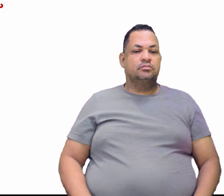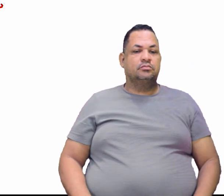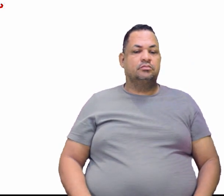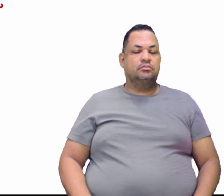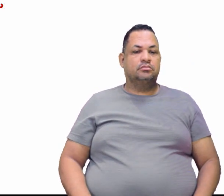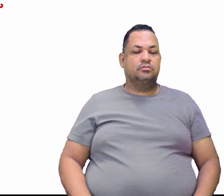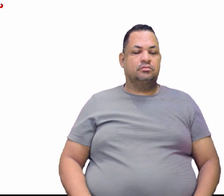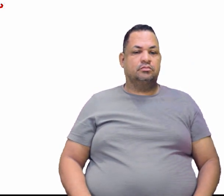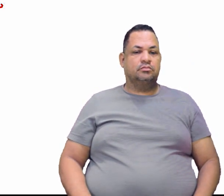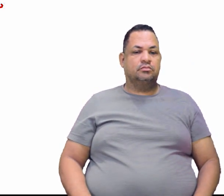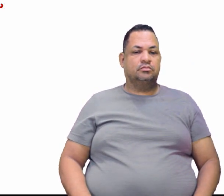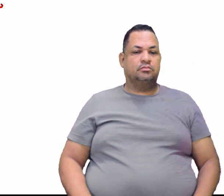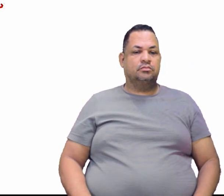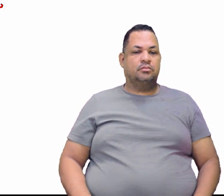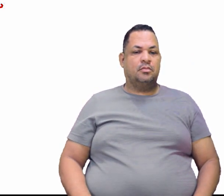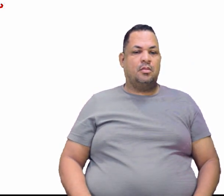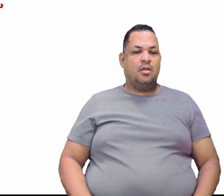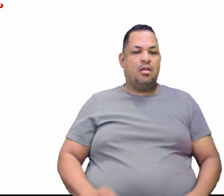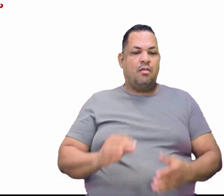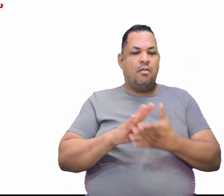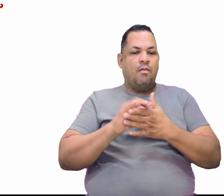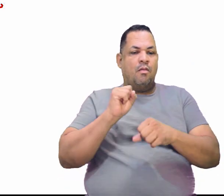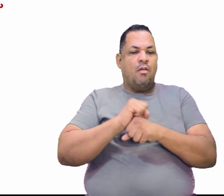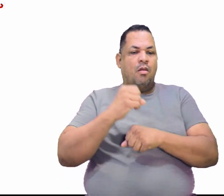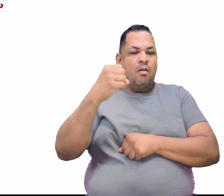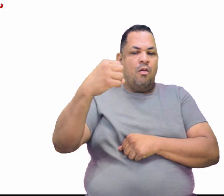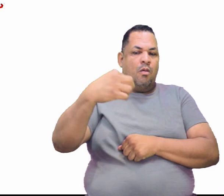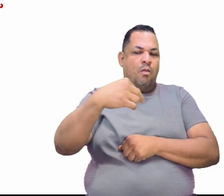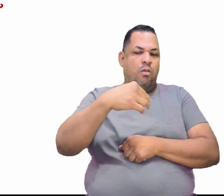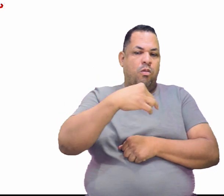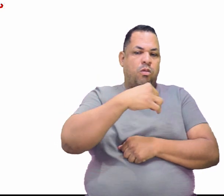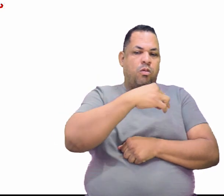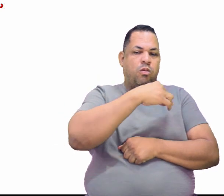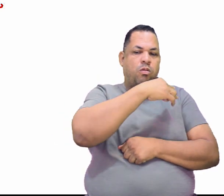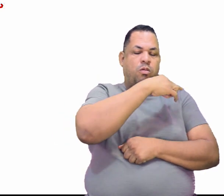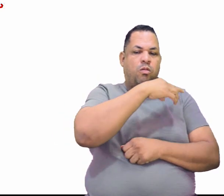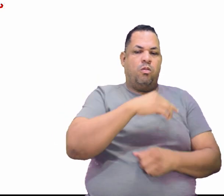desembarcavam aqui e subiam por aqui, ó.